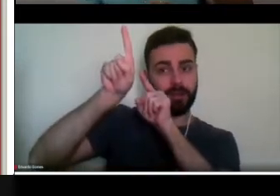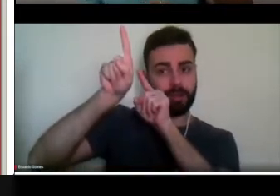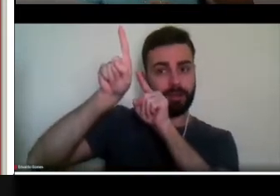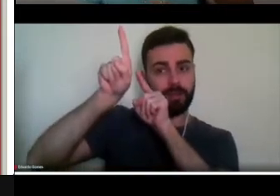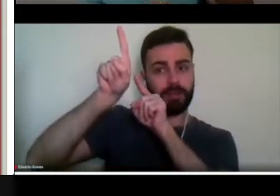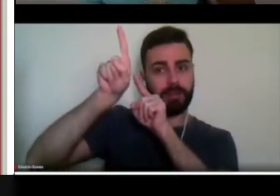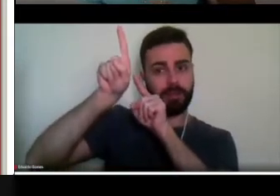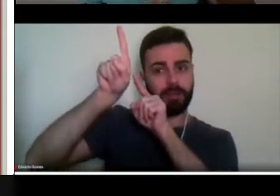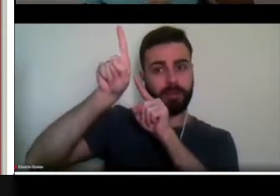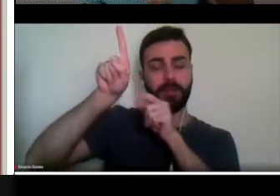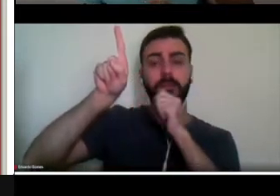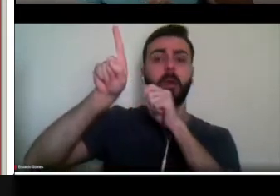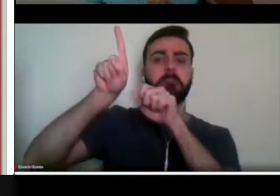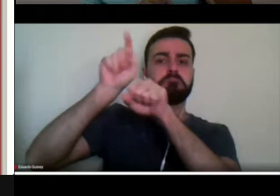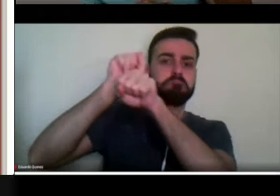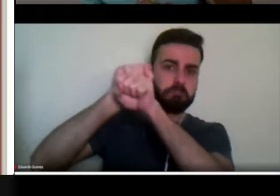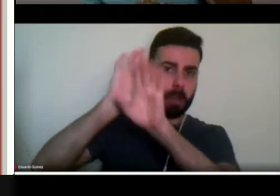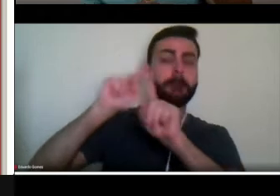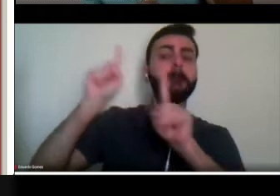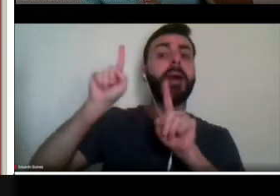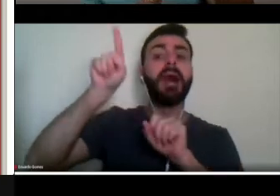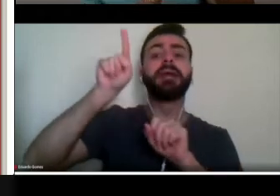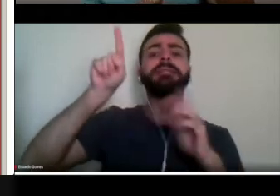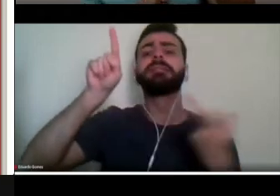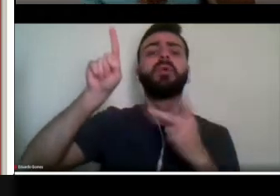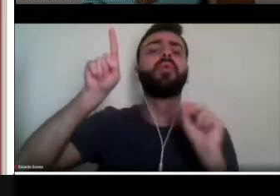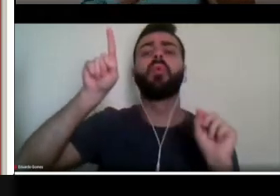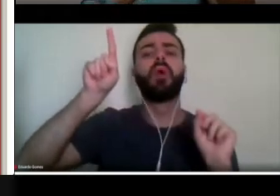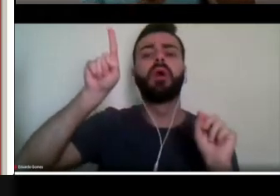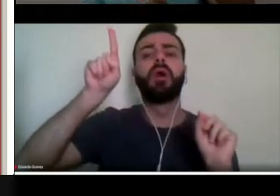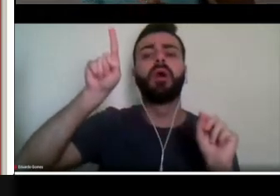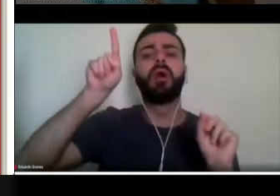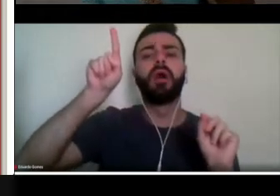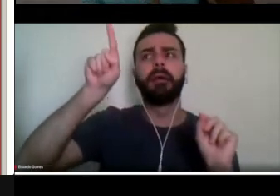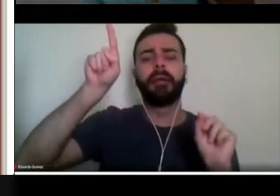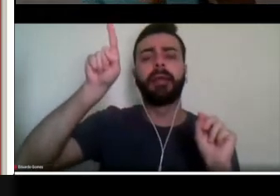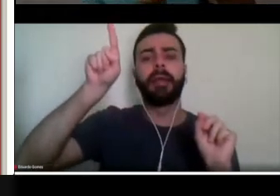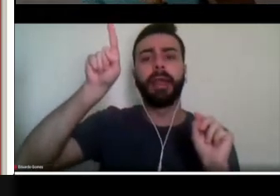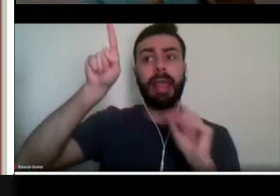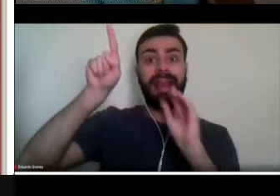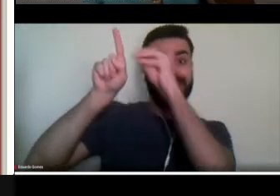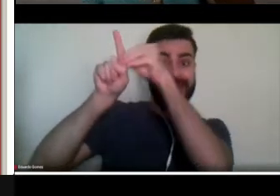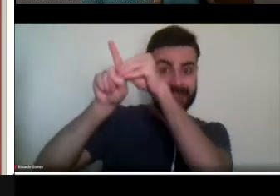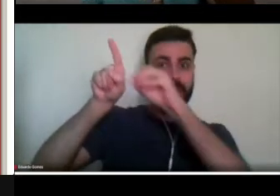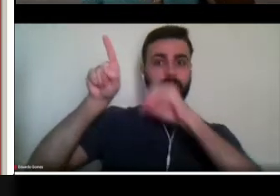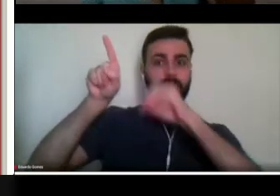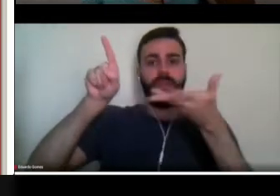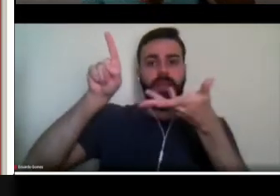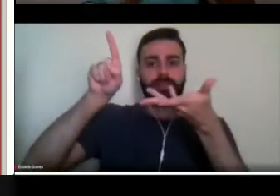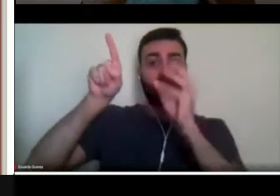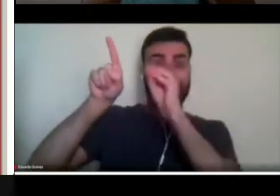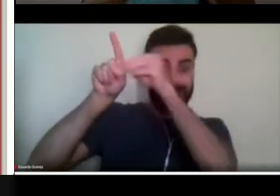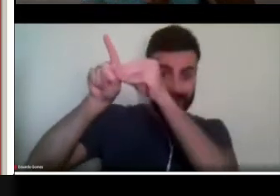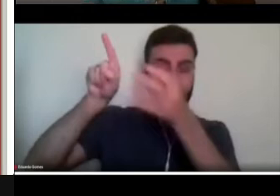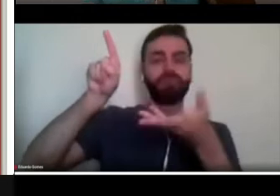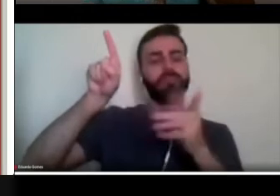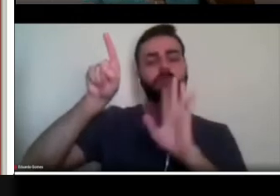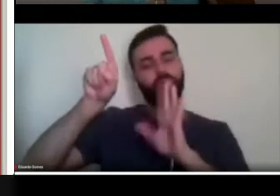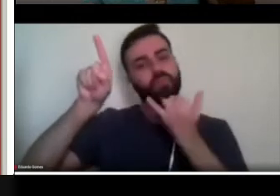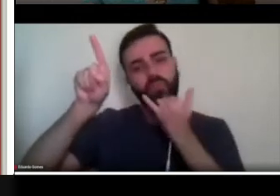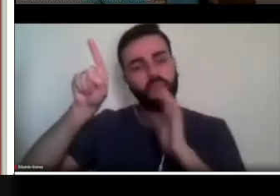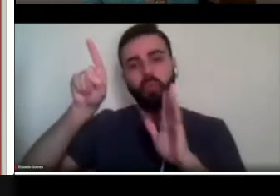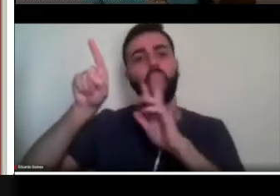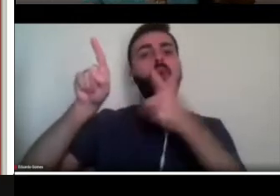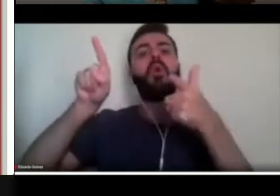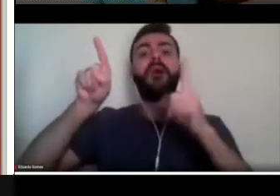o seguinte, o foguete, ele possui uma aceleração não, ele possui uma velocidade positiva para cima. Então,